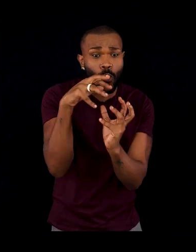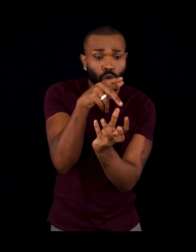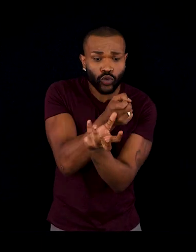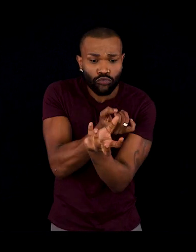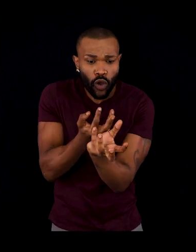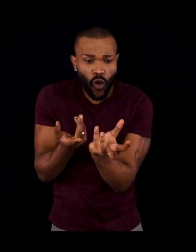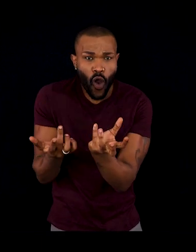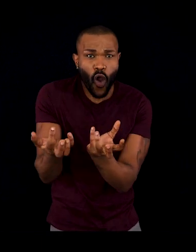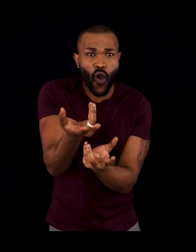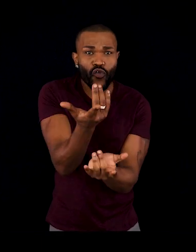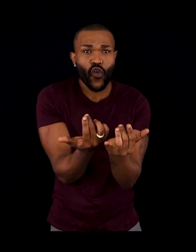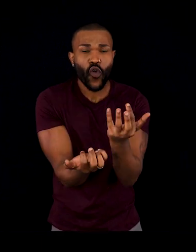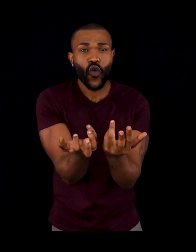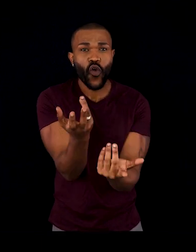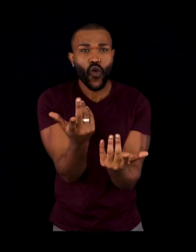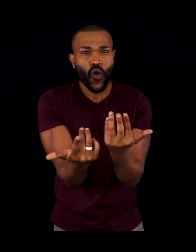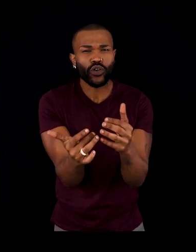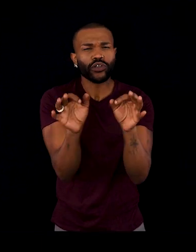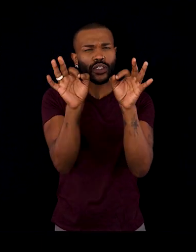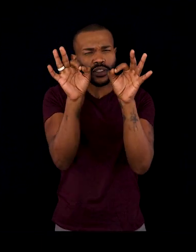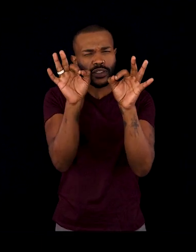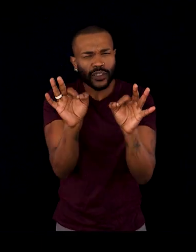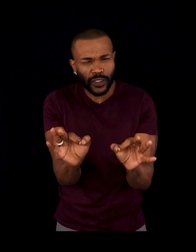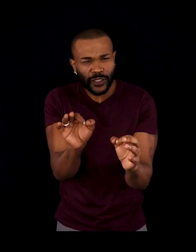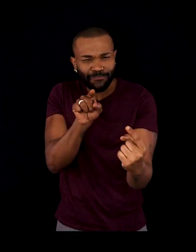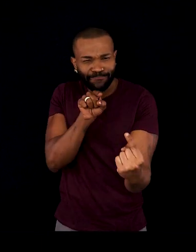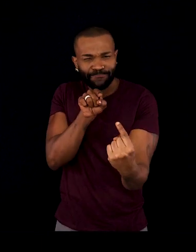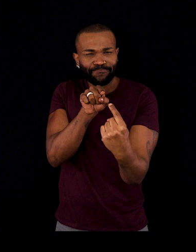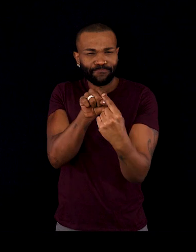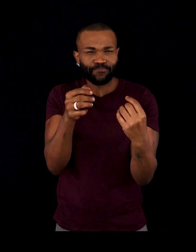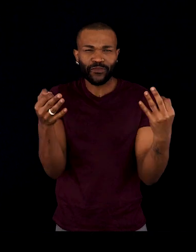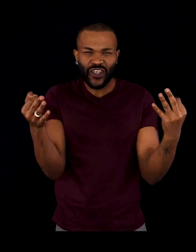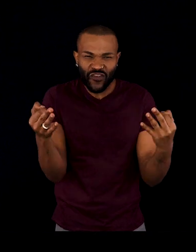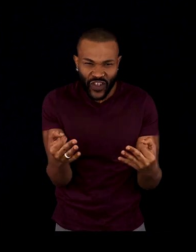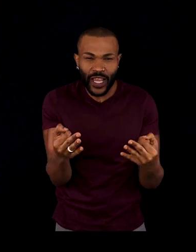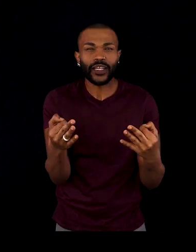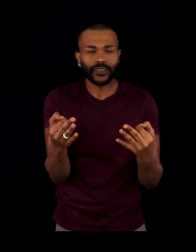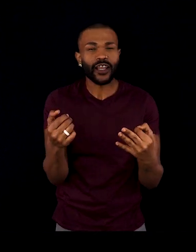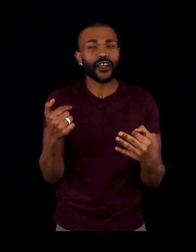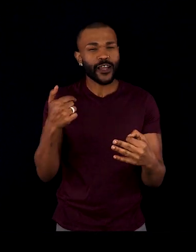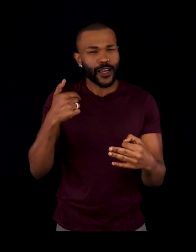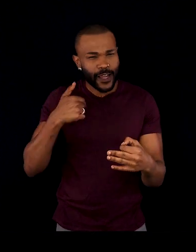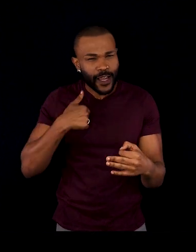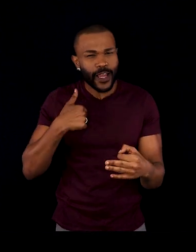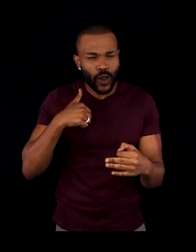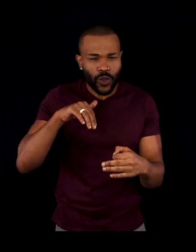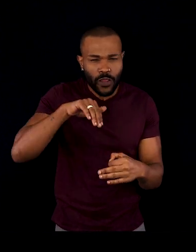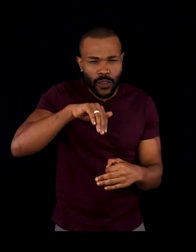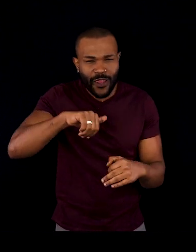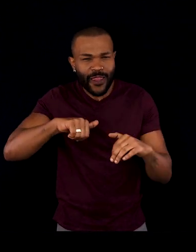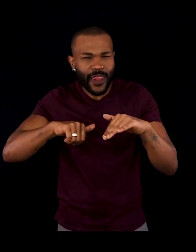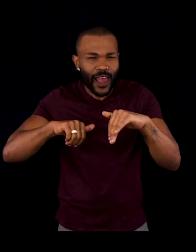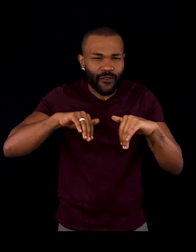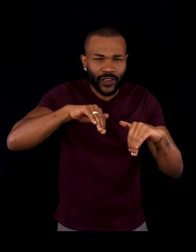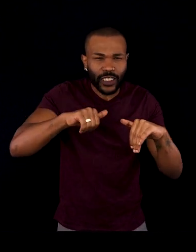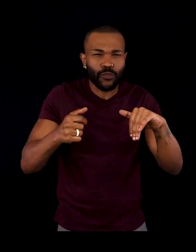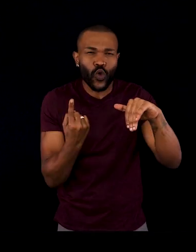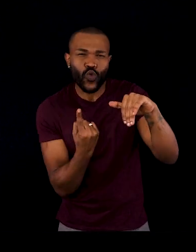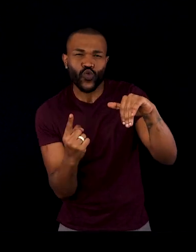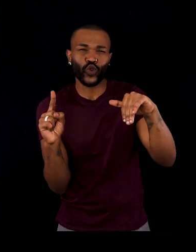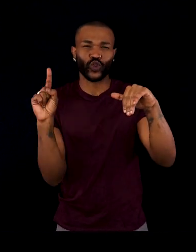mundo, vejo a certeza mais certa. Eu cavo sempre no